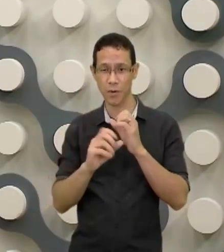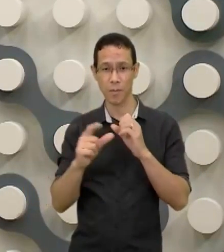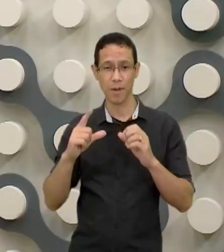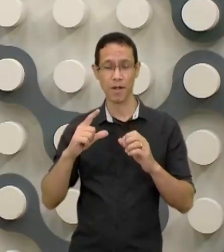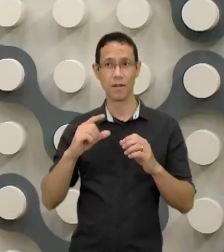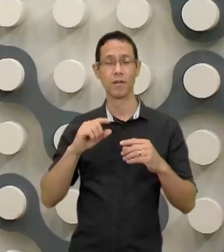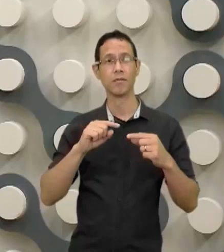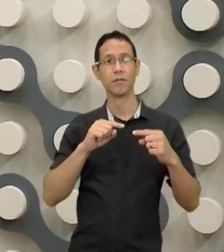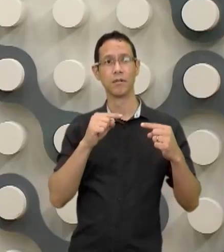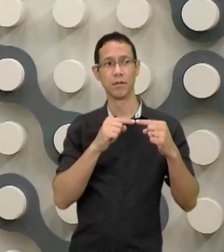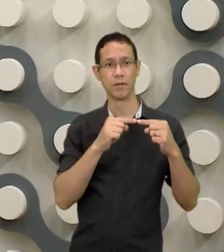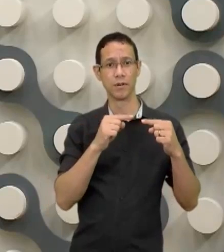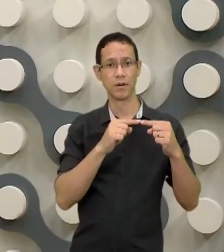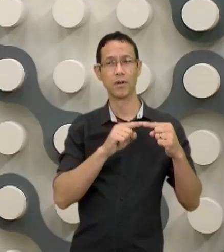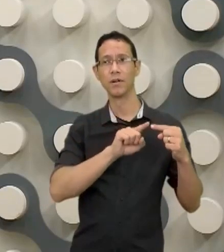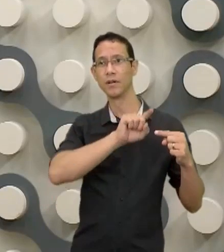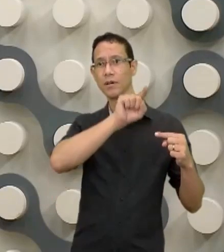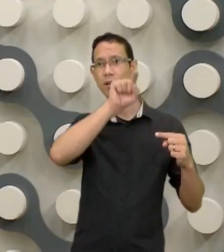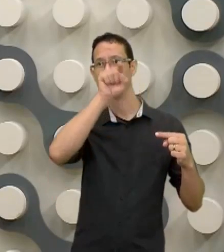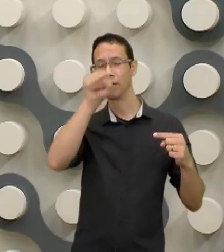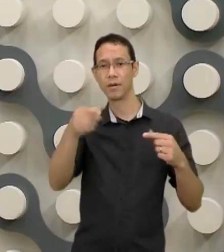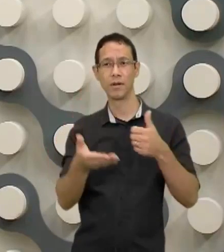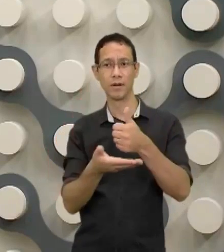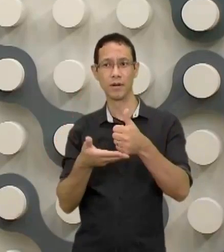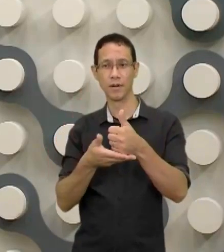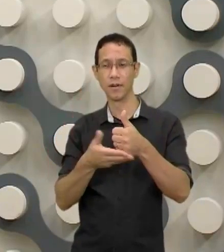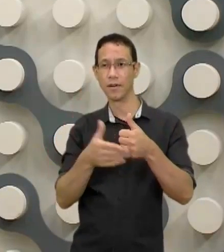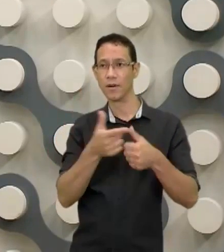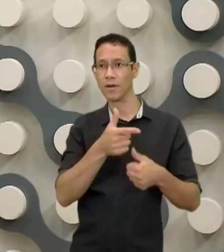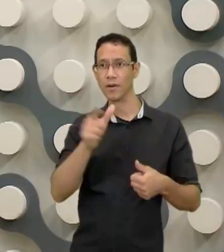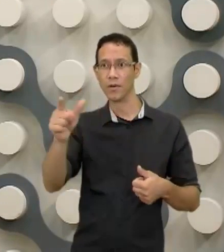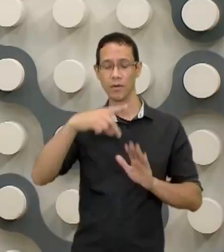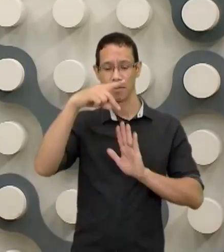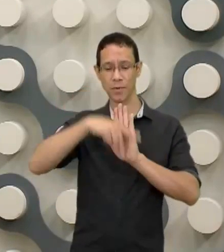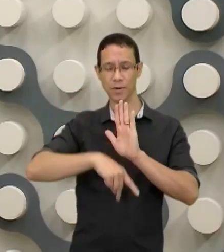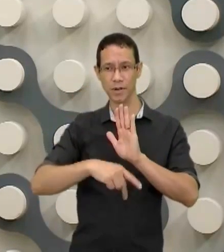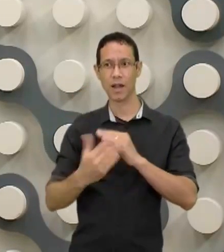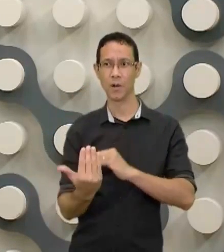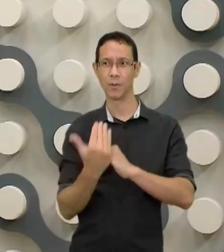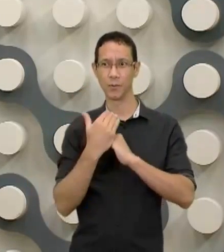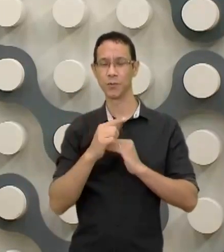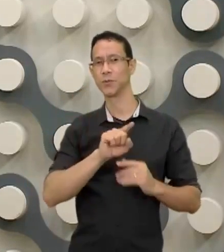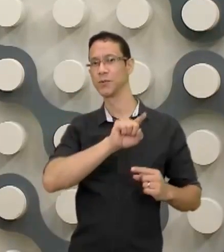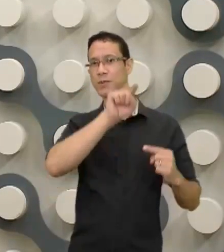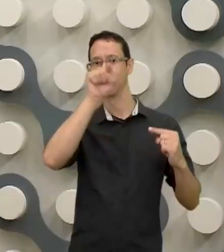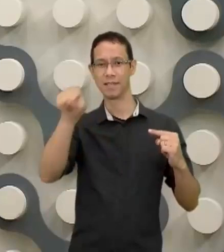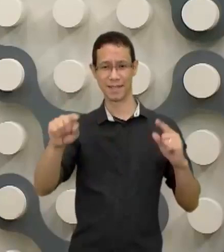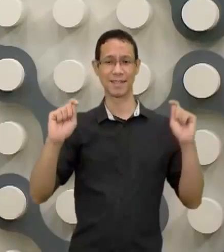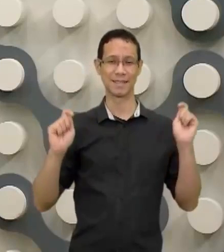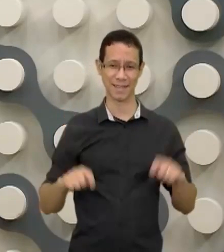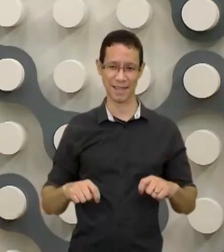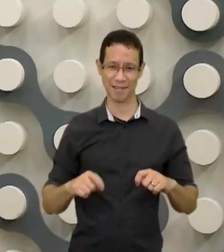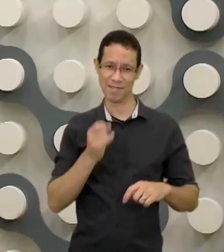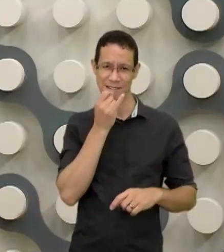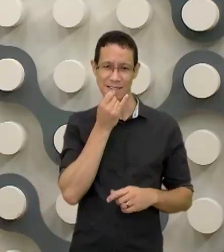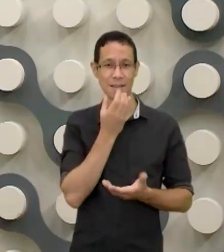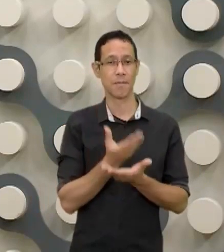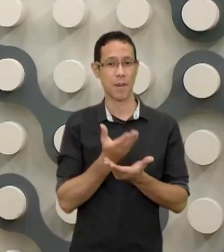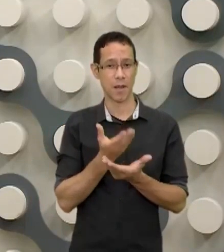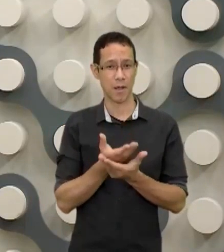vai servir de fundamento ou base para a elaboração de um projeto em outro componente. Então, por exemplo, eu tenho uma